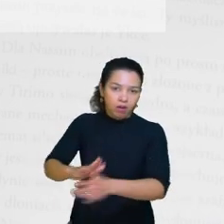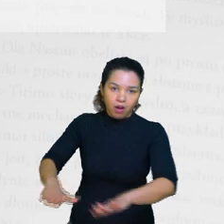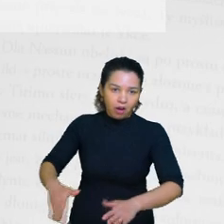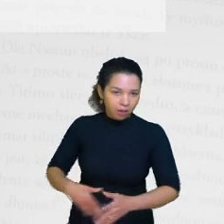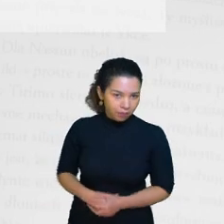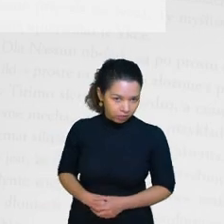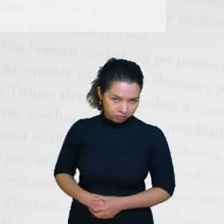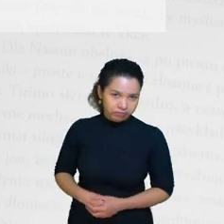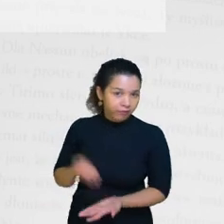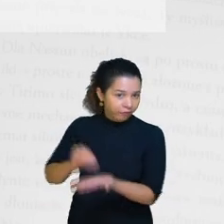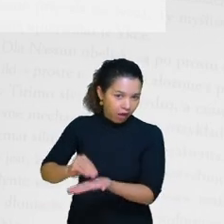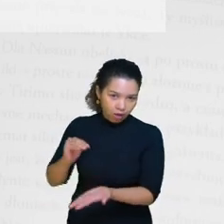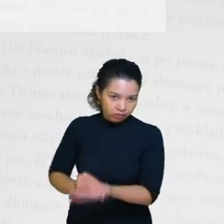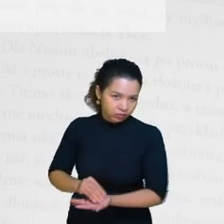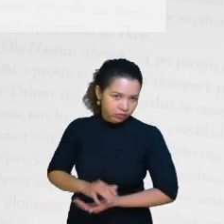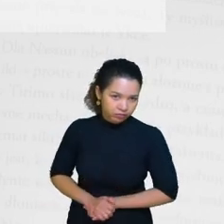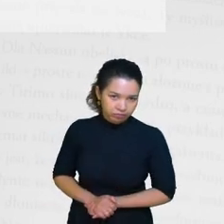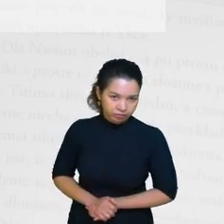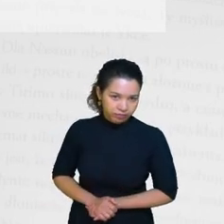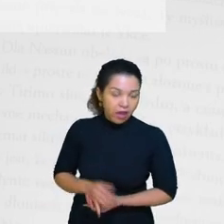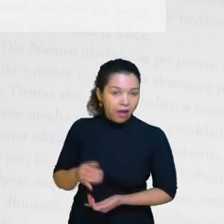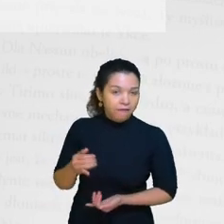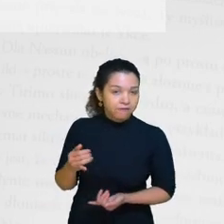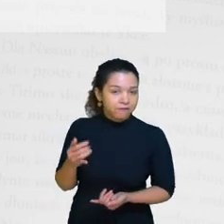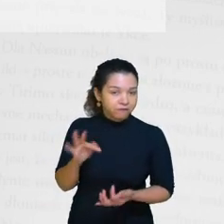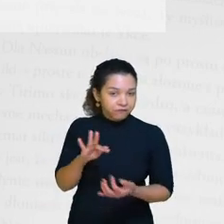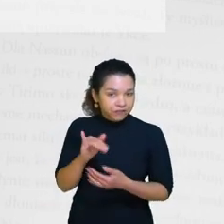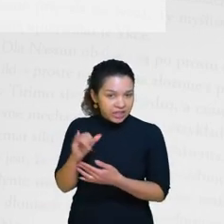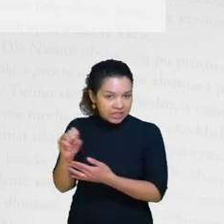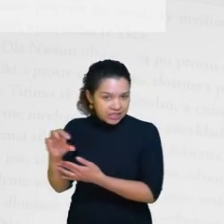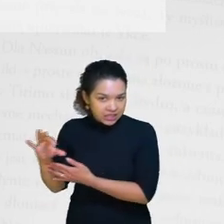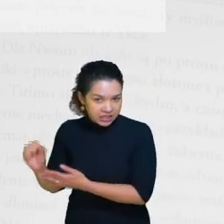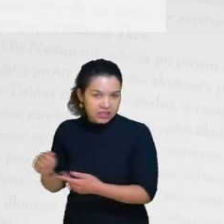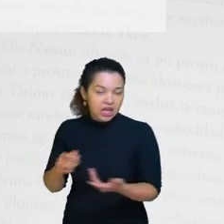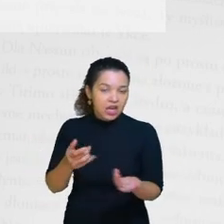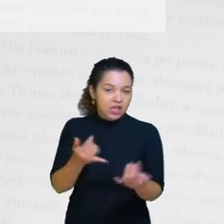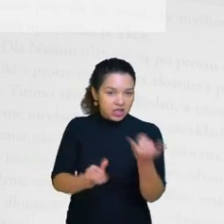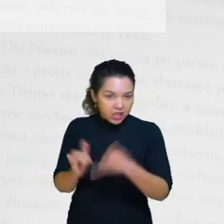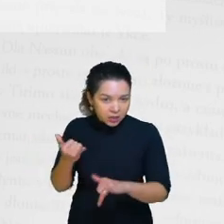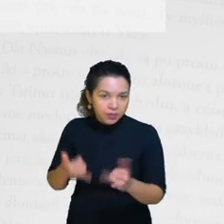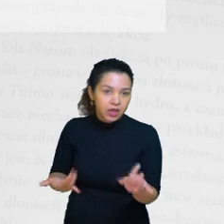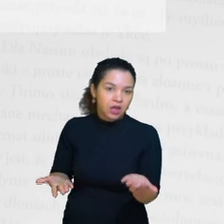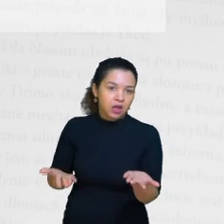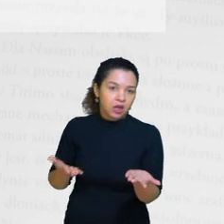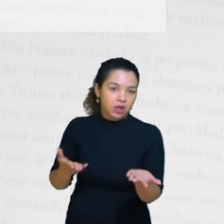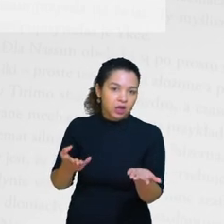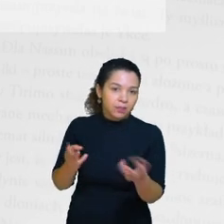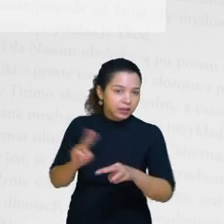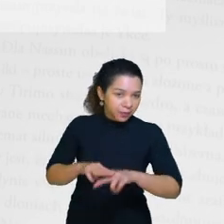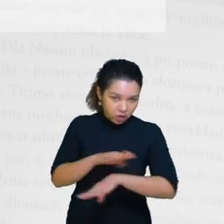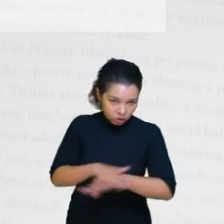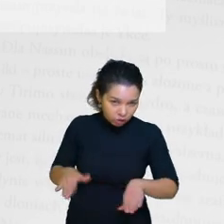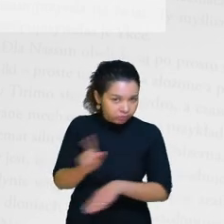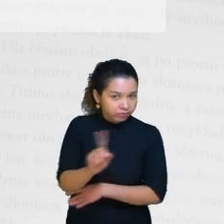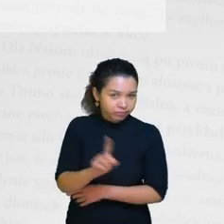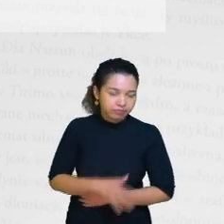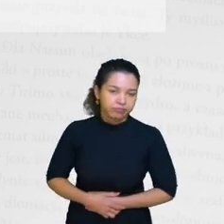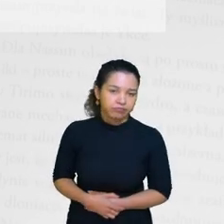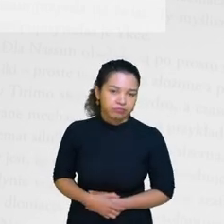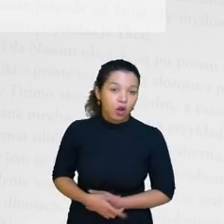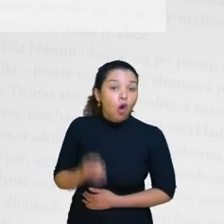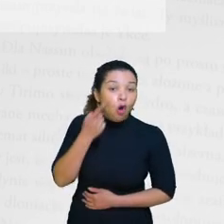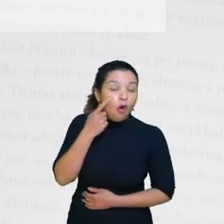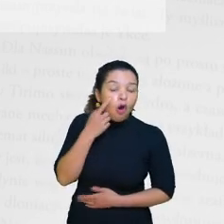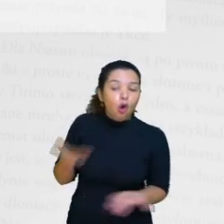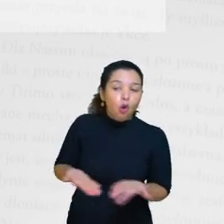matemática porque assim os números já são ruins e se nós pegarmos aí o número de professores formados que atuam na sua